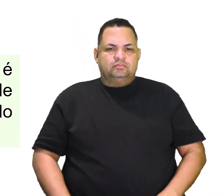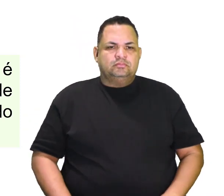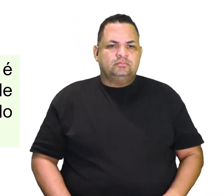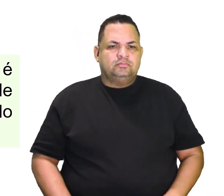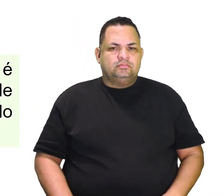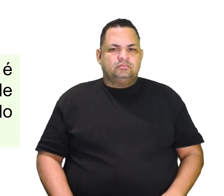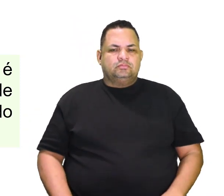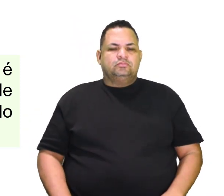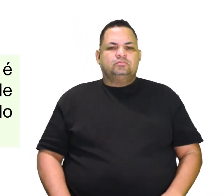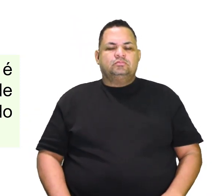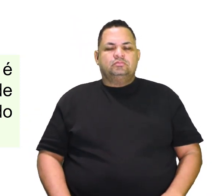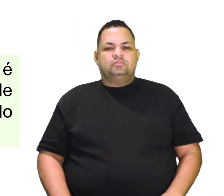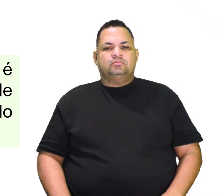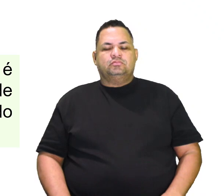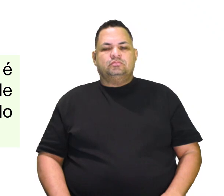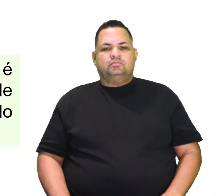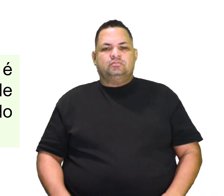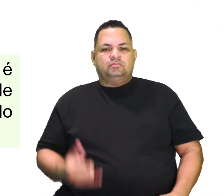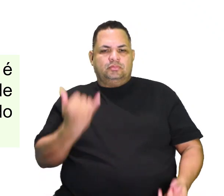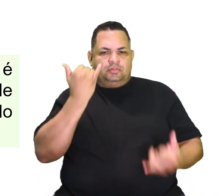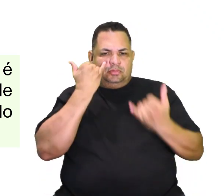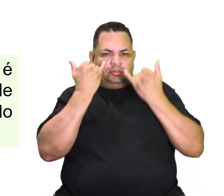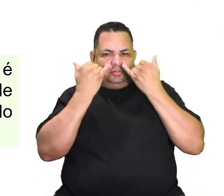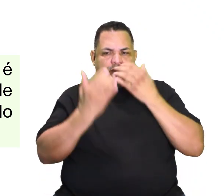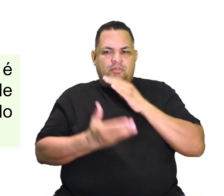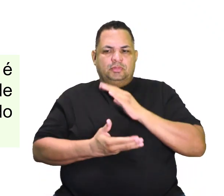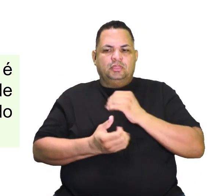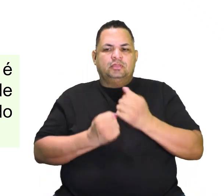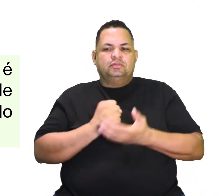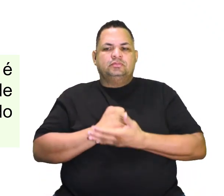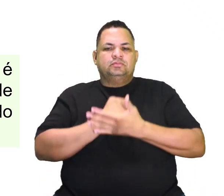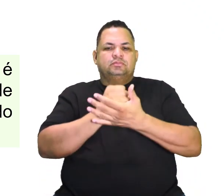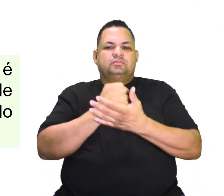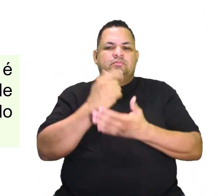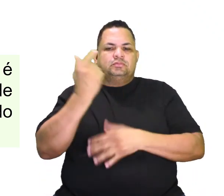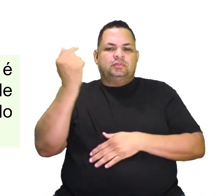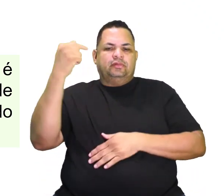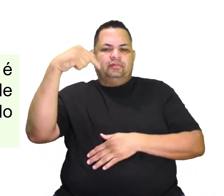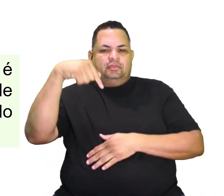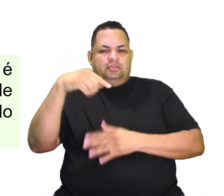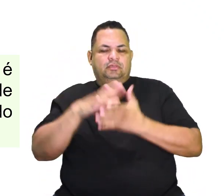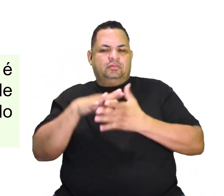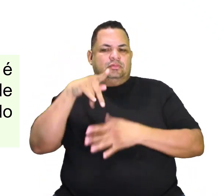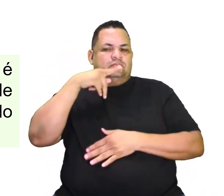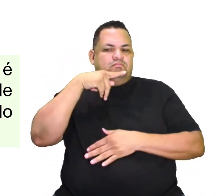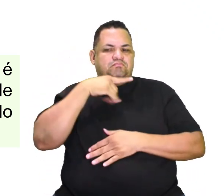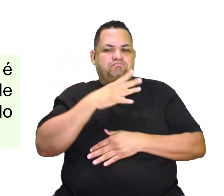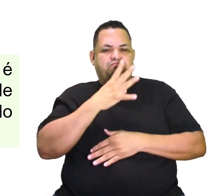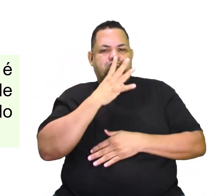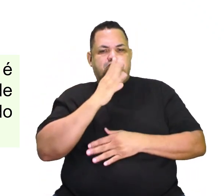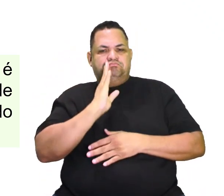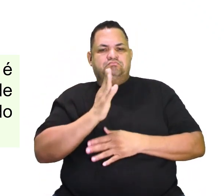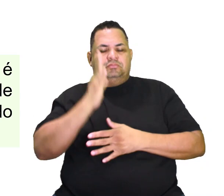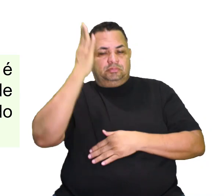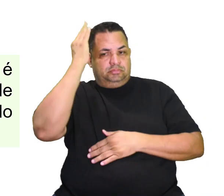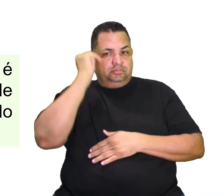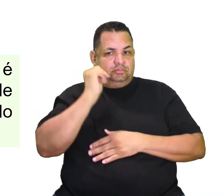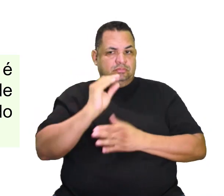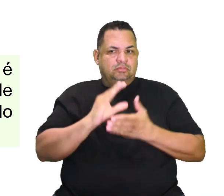informações básicas aí sobre esse teatro. Sei que quem já veio em Porto Velho nesse período, que assistiu, sabe do que eu estou